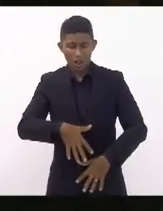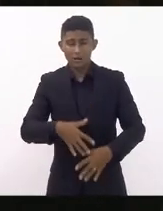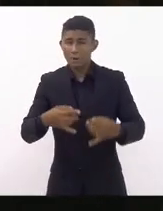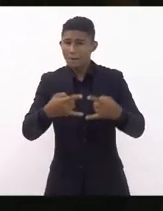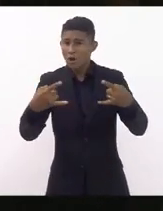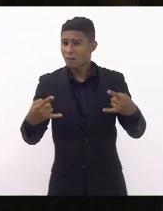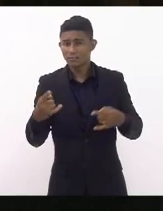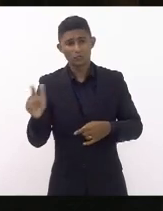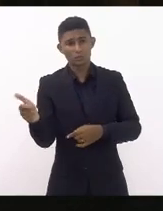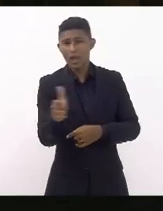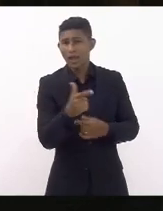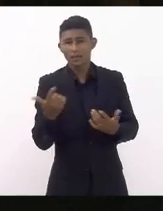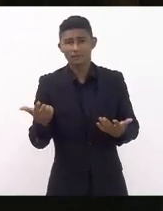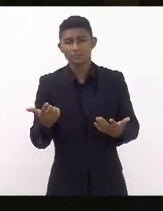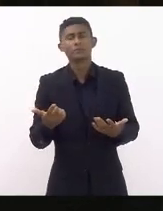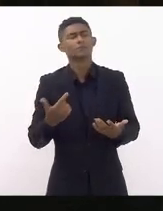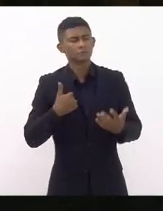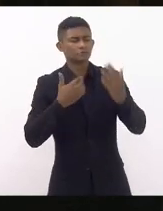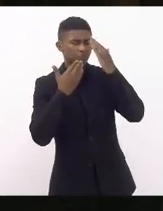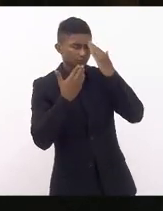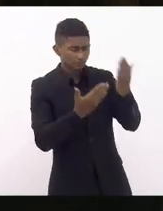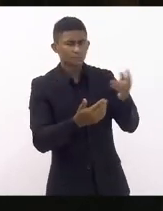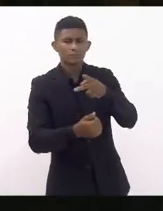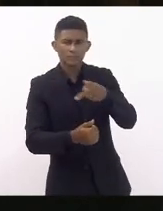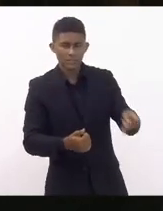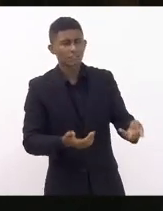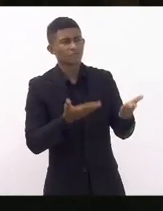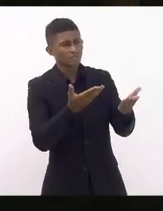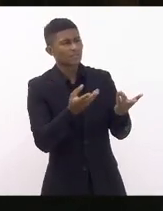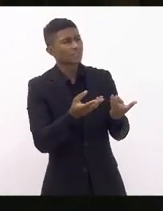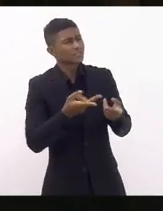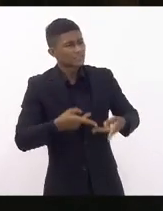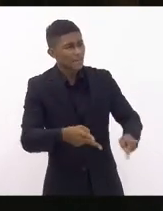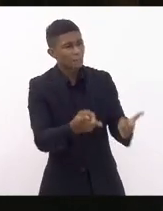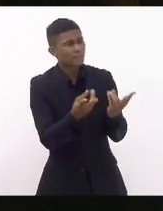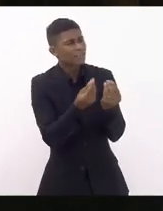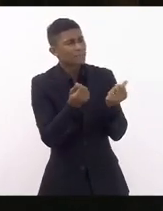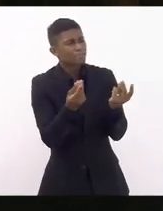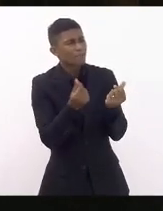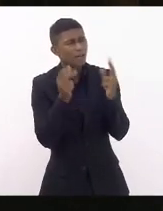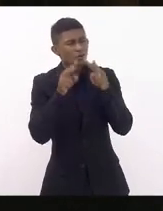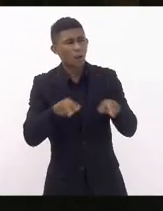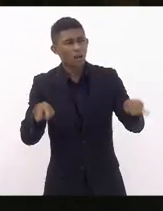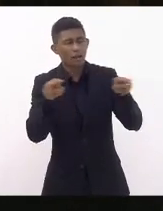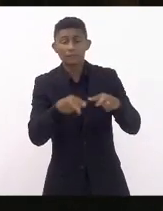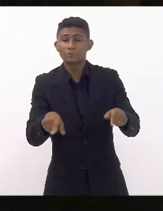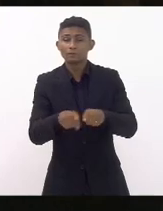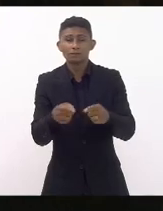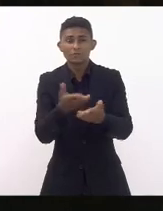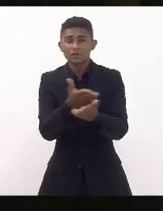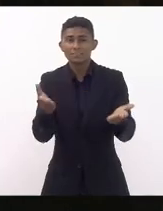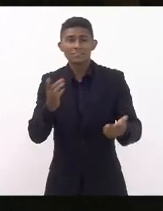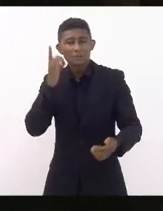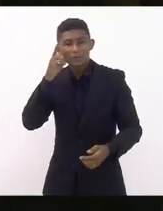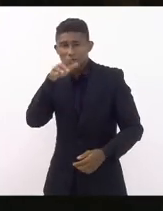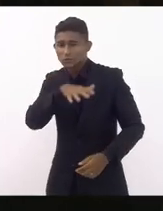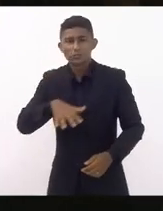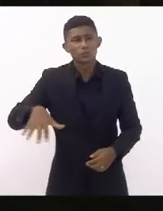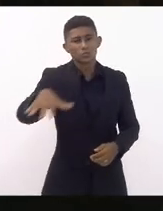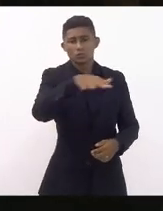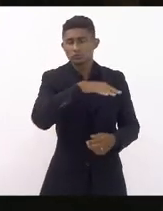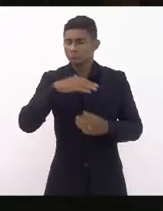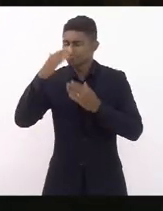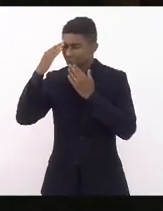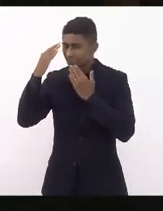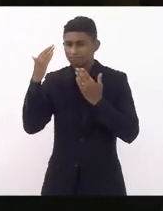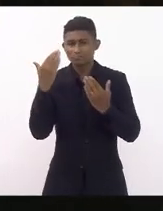presidente, a sensibilidade que sempre tem, agradeço a todos e todas, senhoras e senhores deputados, e